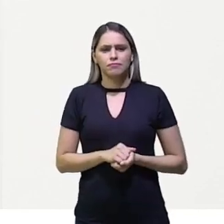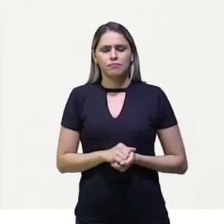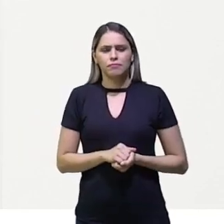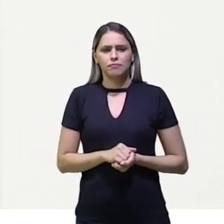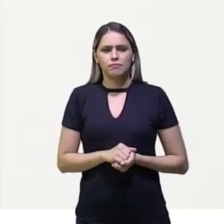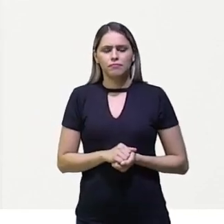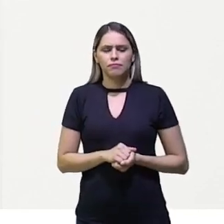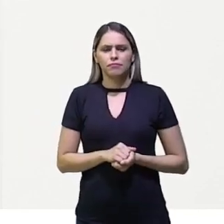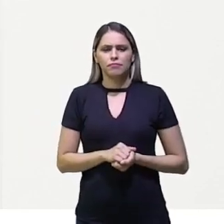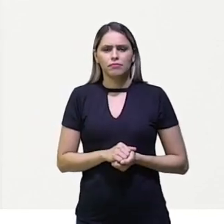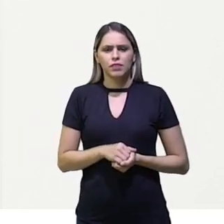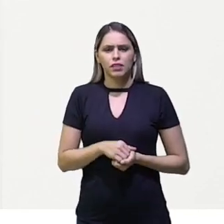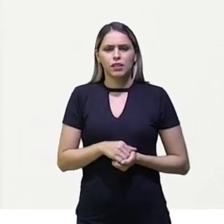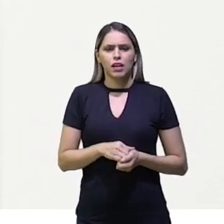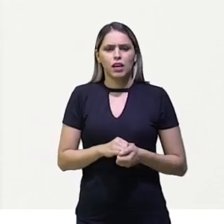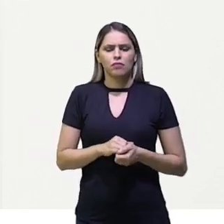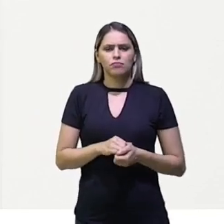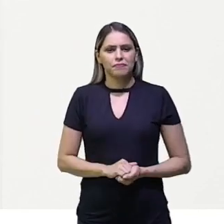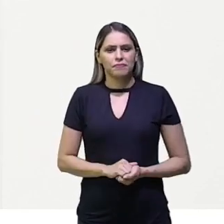Temos como exemplo também